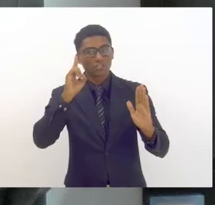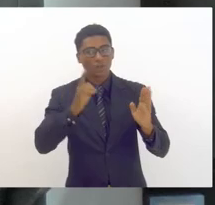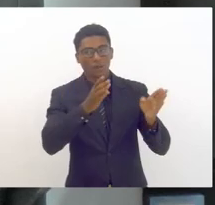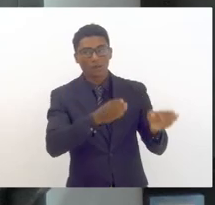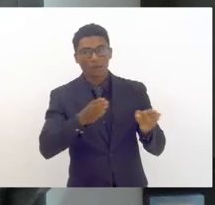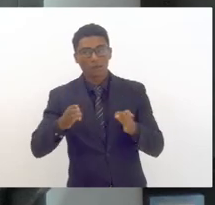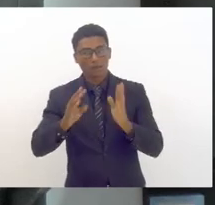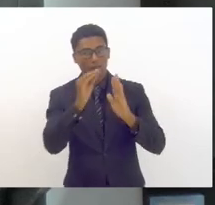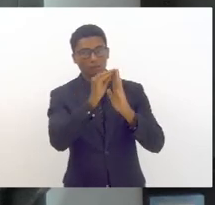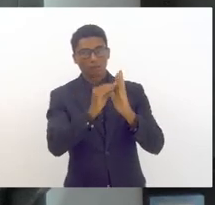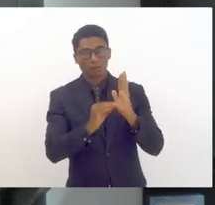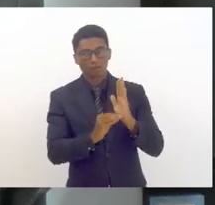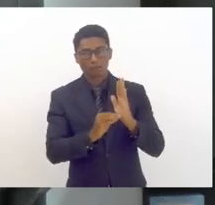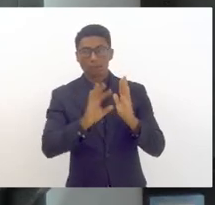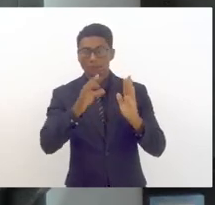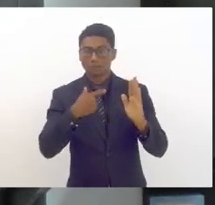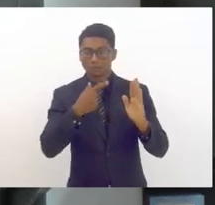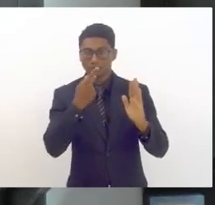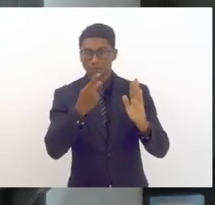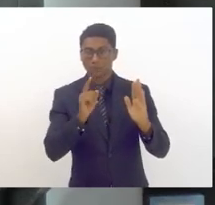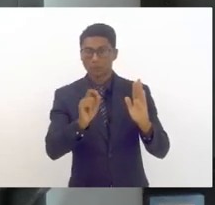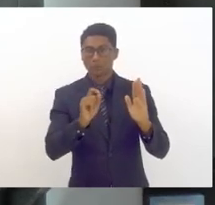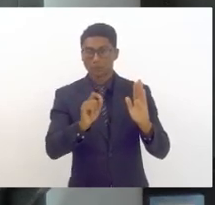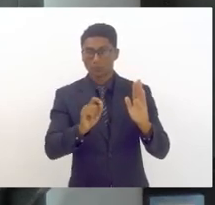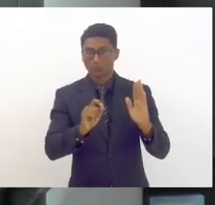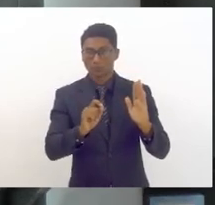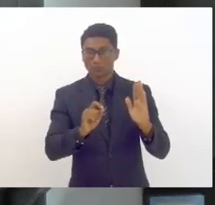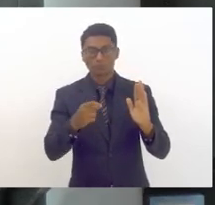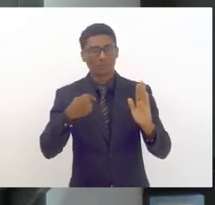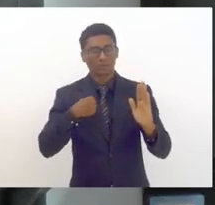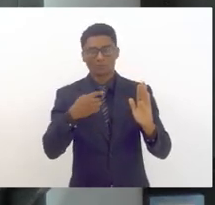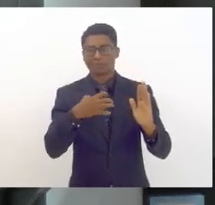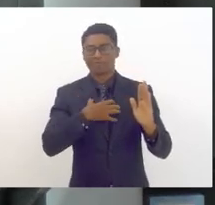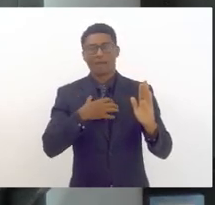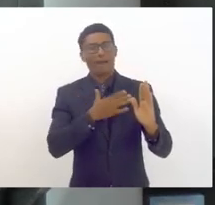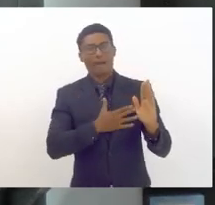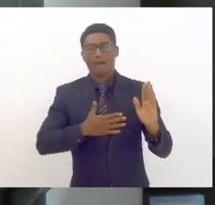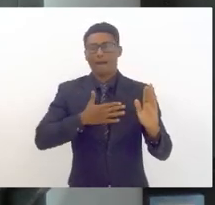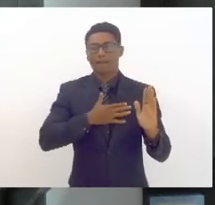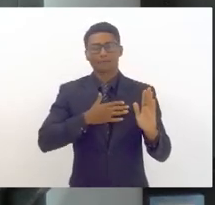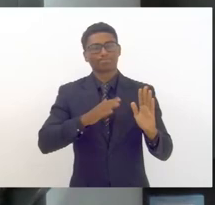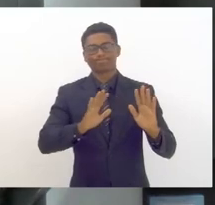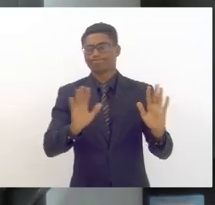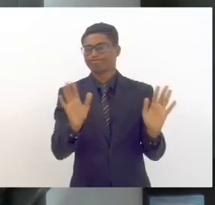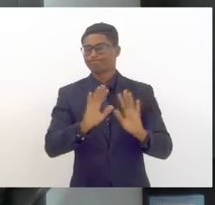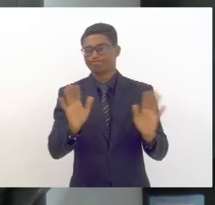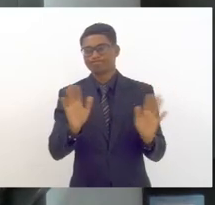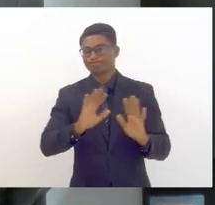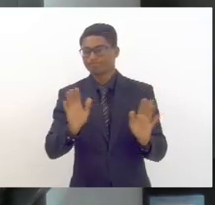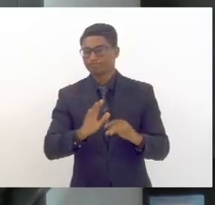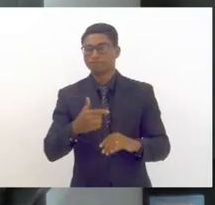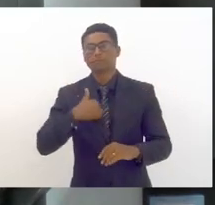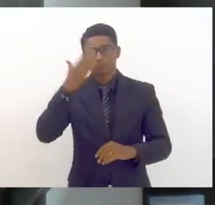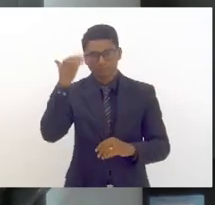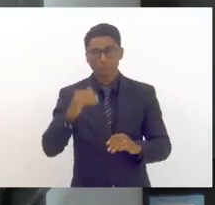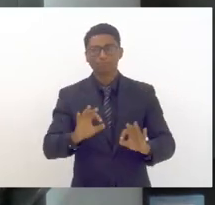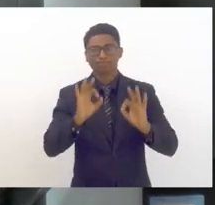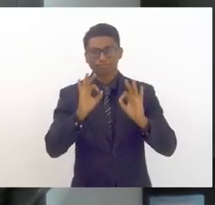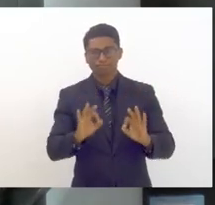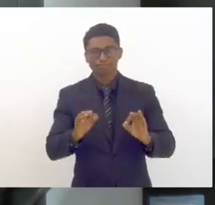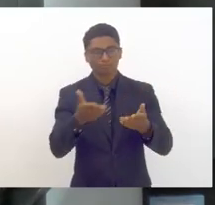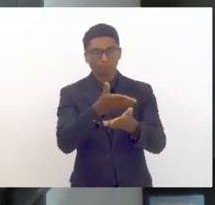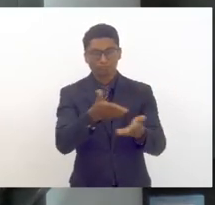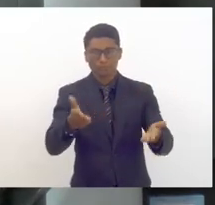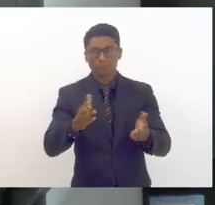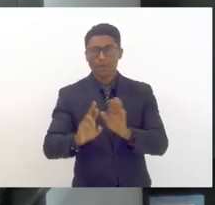mas dizer, Leandro, né, que não saio satisfeita daqui. Tenho certeza que os representantes das